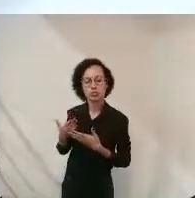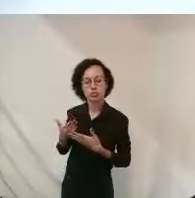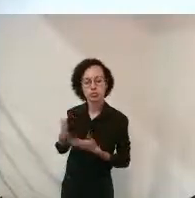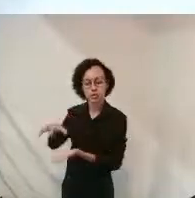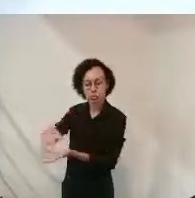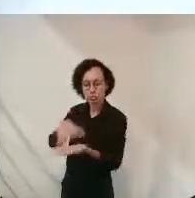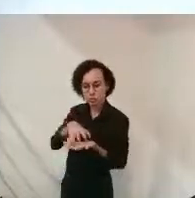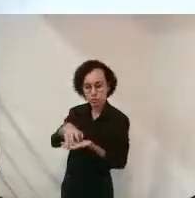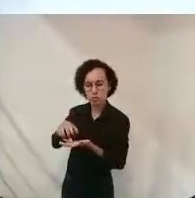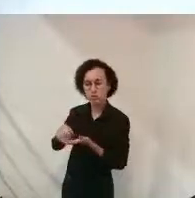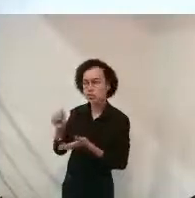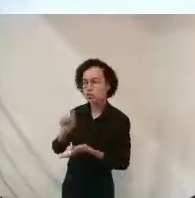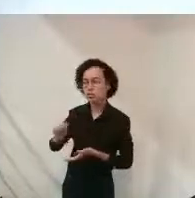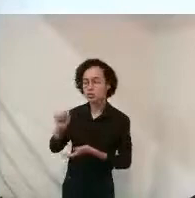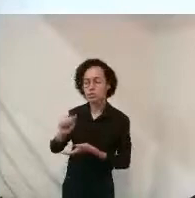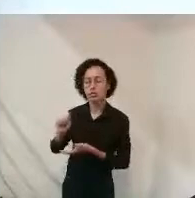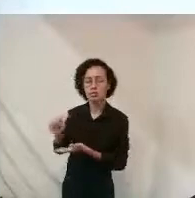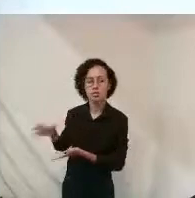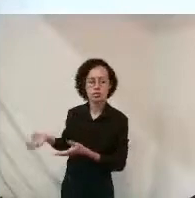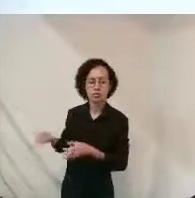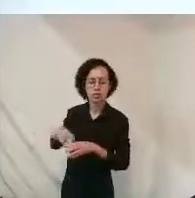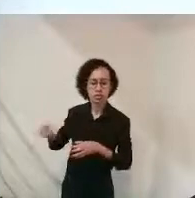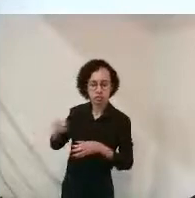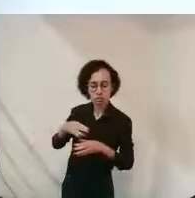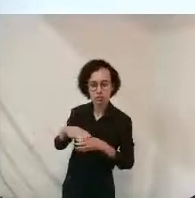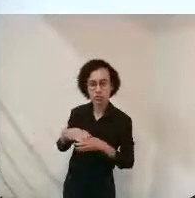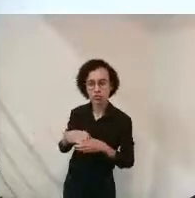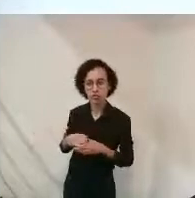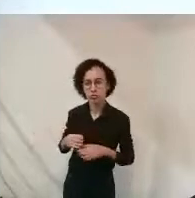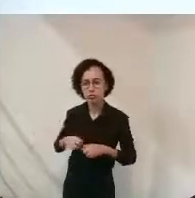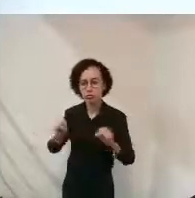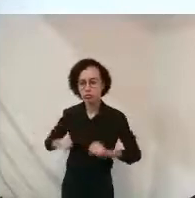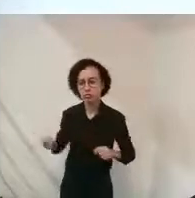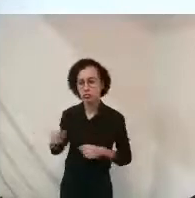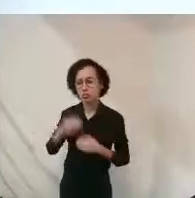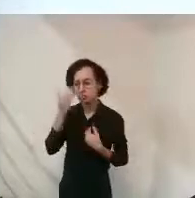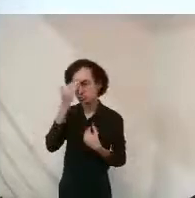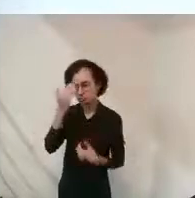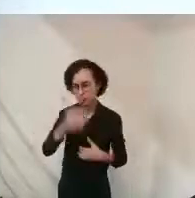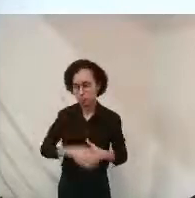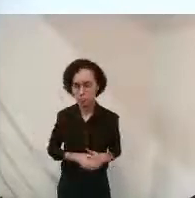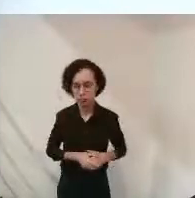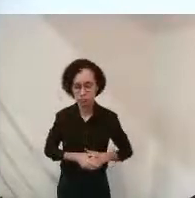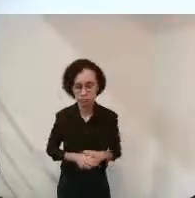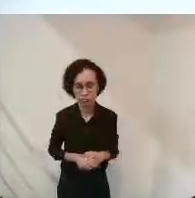e associações de catadores no sistema de logística reversa. Muito obrigado.